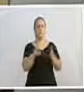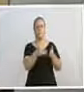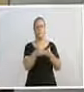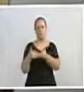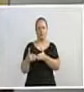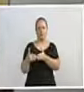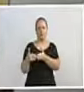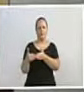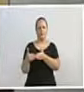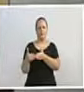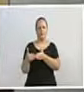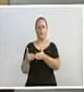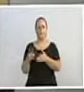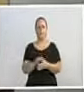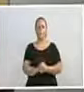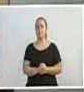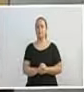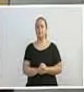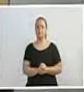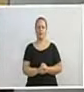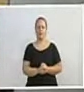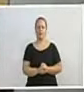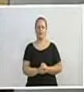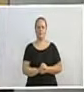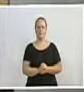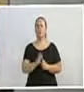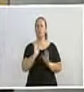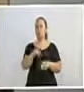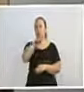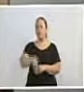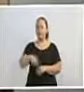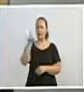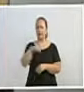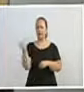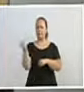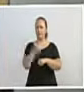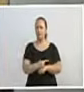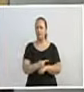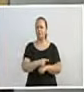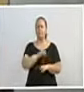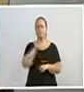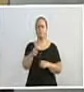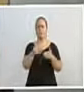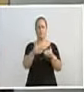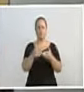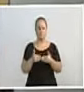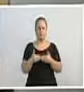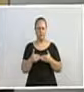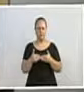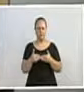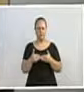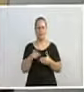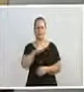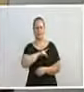agora parece que quer, uma hora ele quer cancelar o processo de impeachment, outra hora ele quer pedir renúncia da presidência, né?